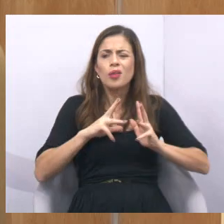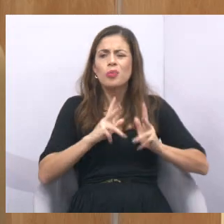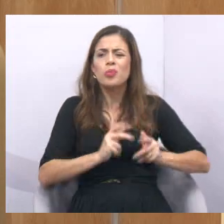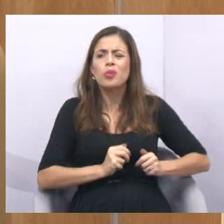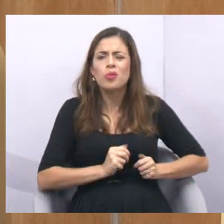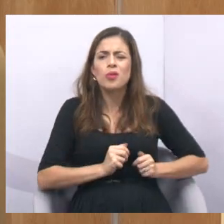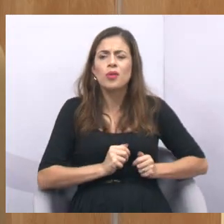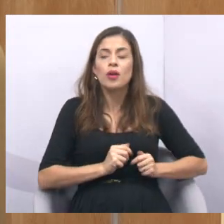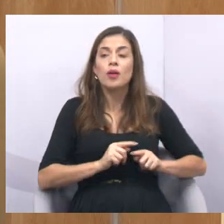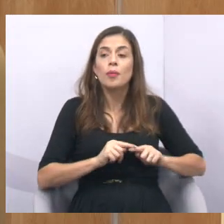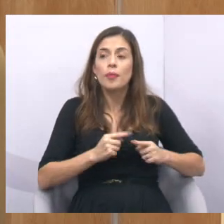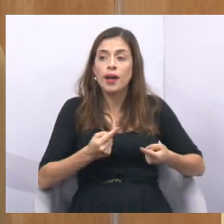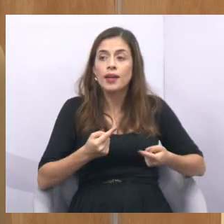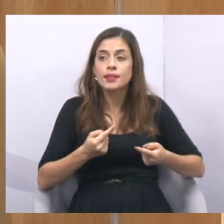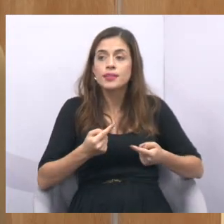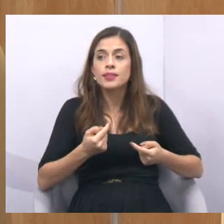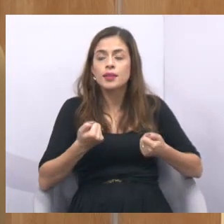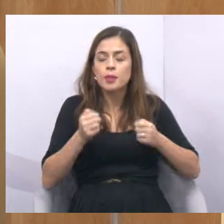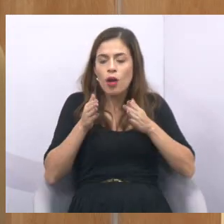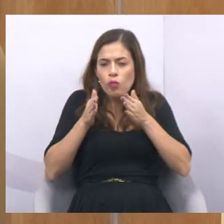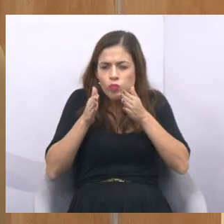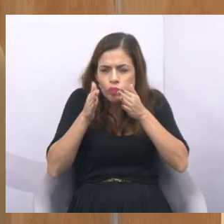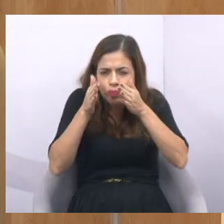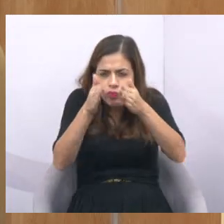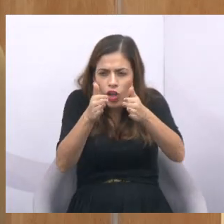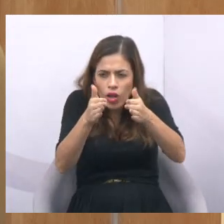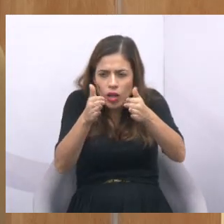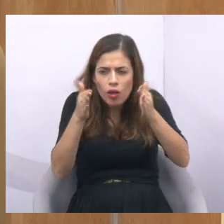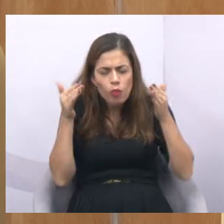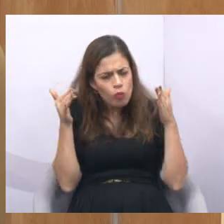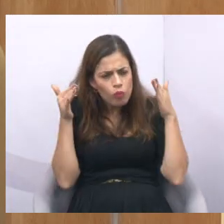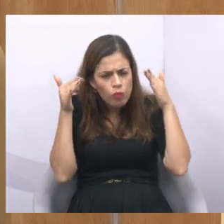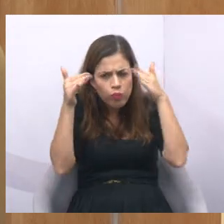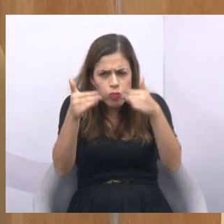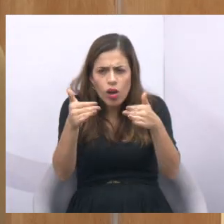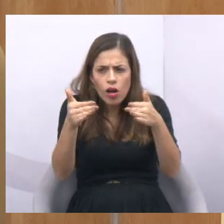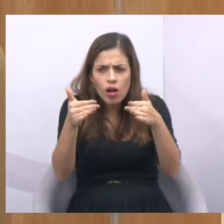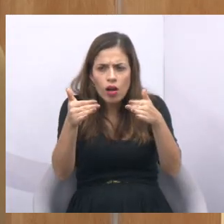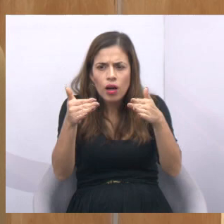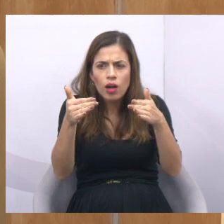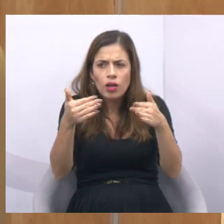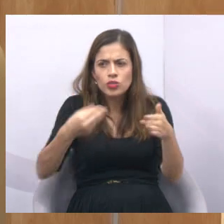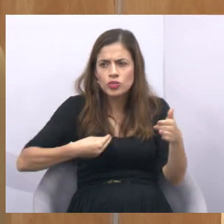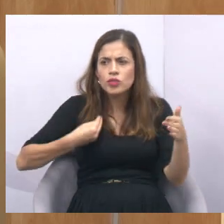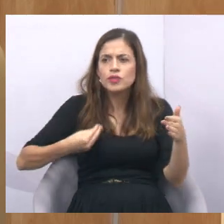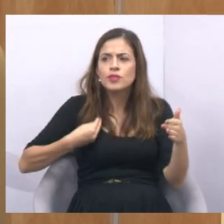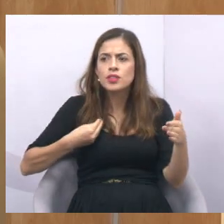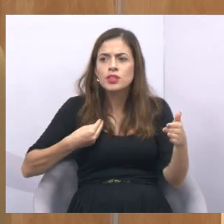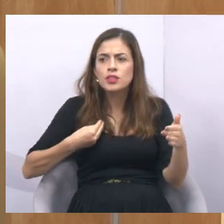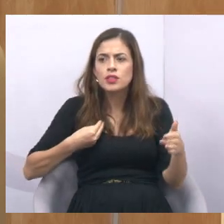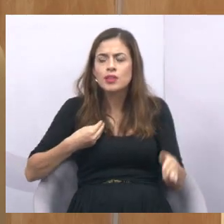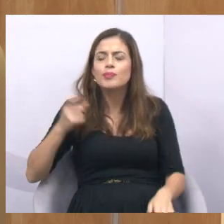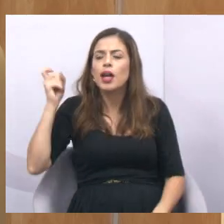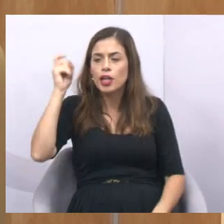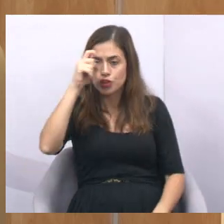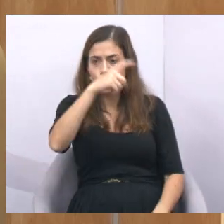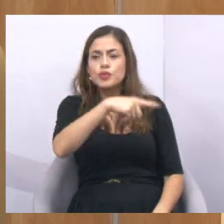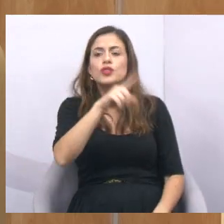mas é uma linha de vida que vocês seguem, E vocês vão ver quanto é